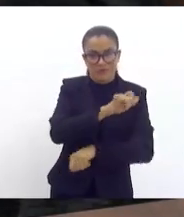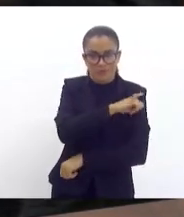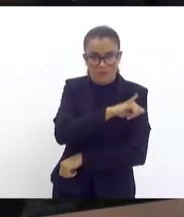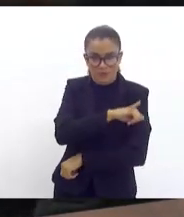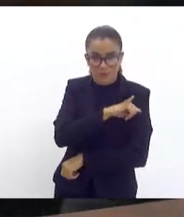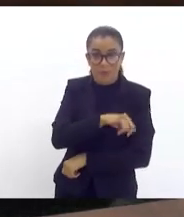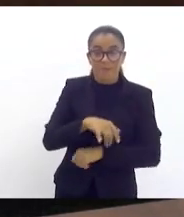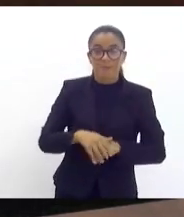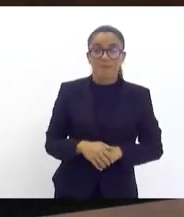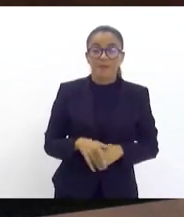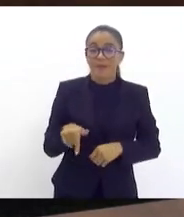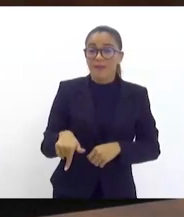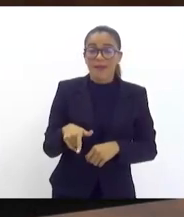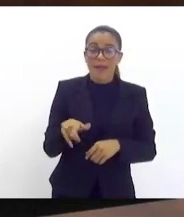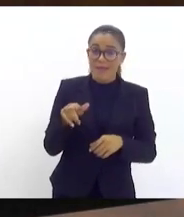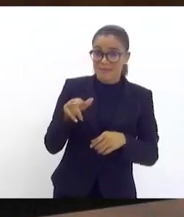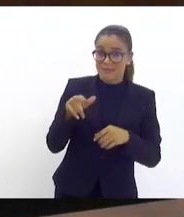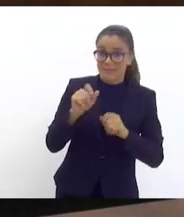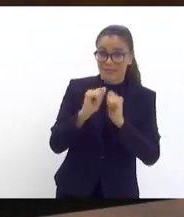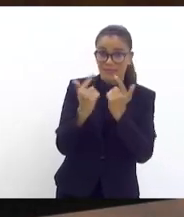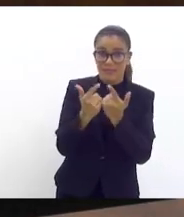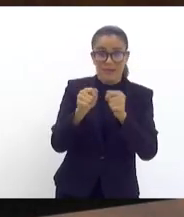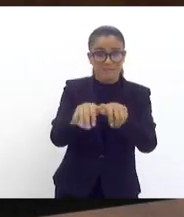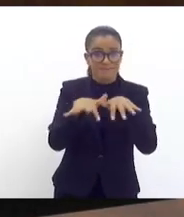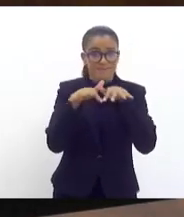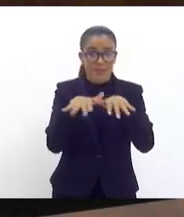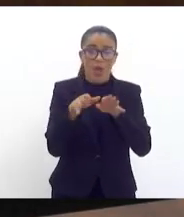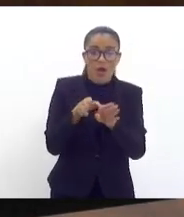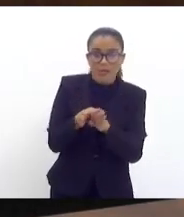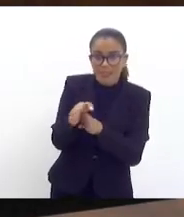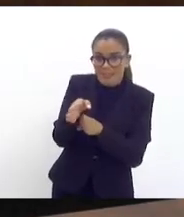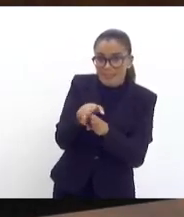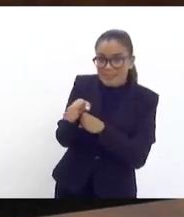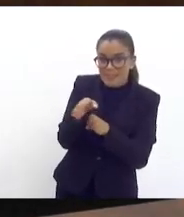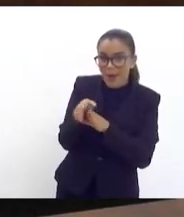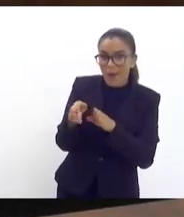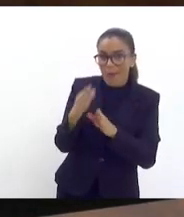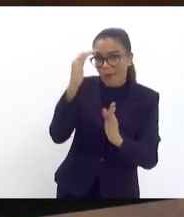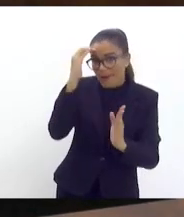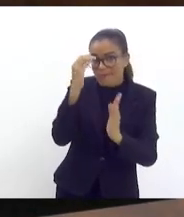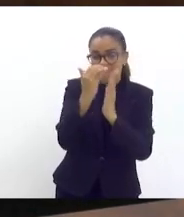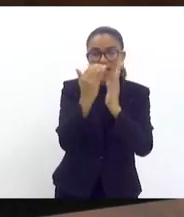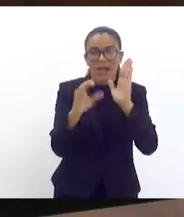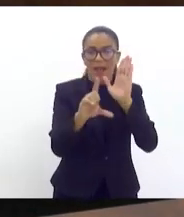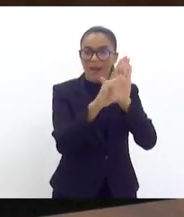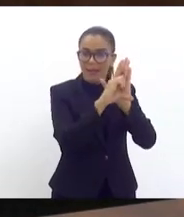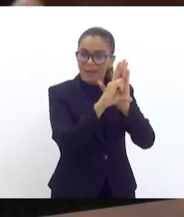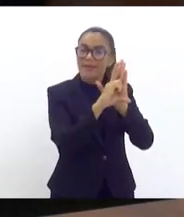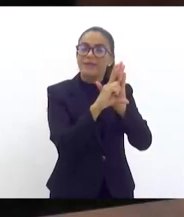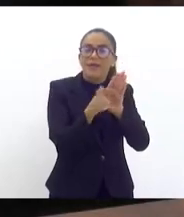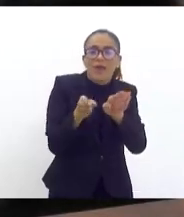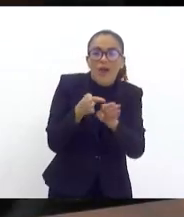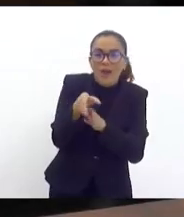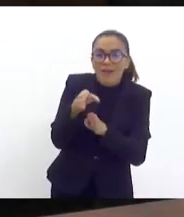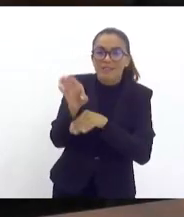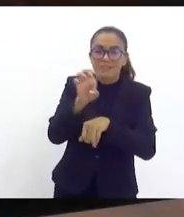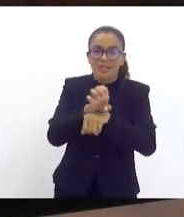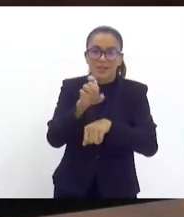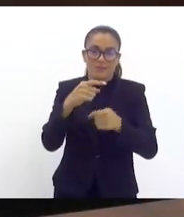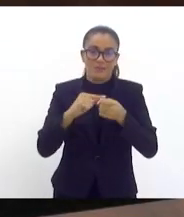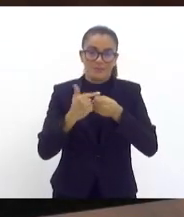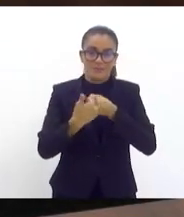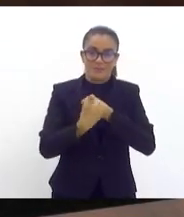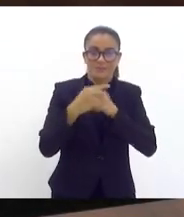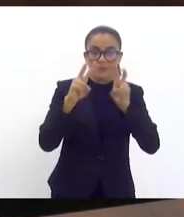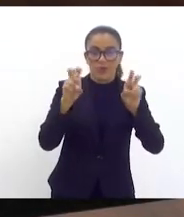casa legislar, fruto da orientação legislativa federal, que orienta os estados e municípios